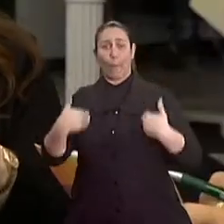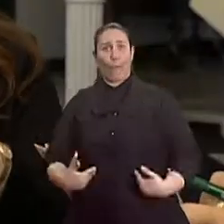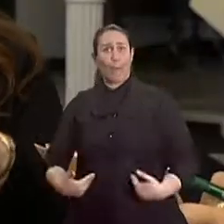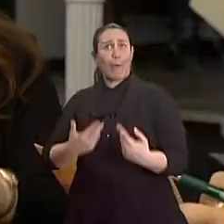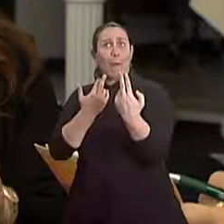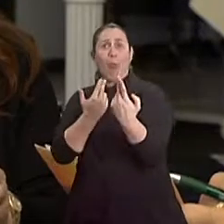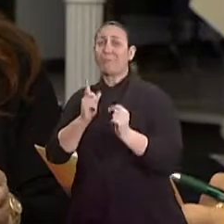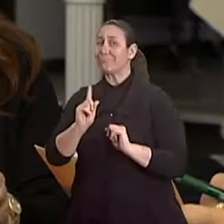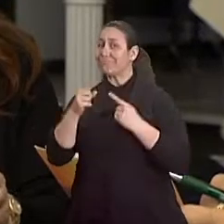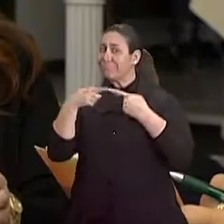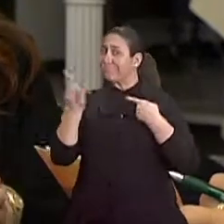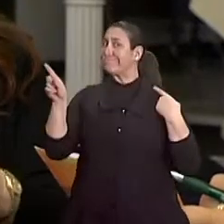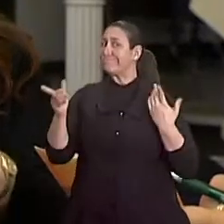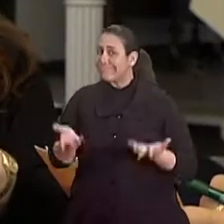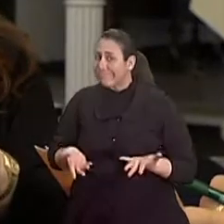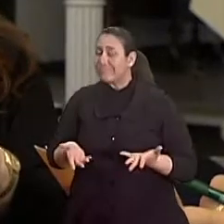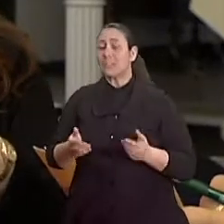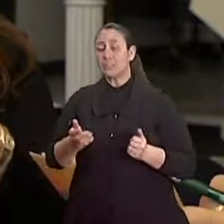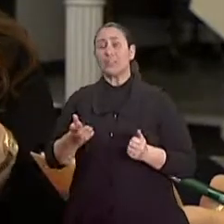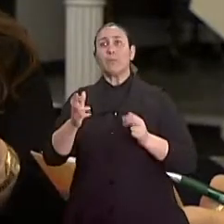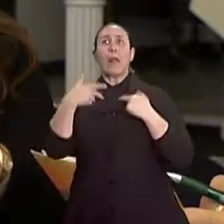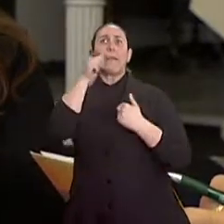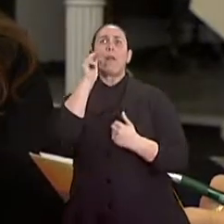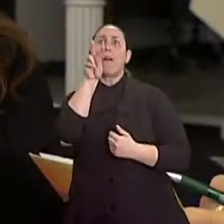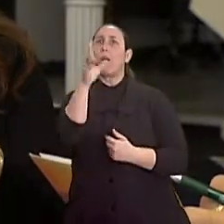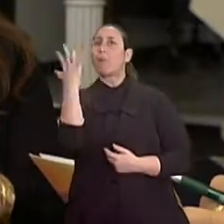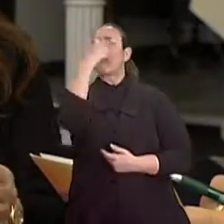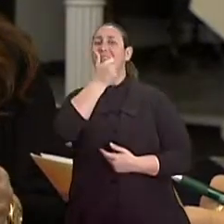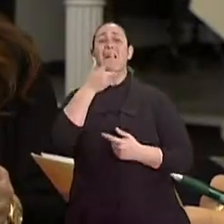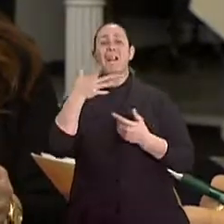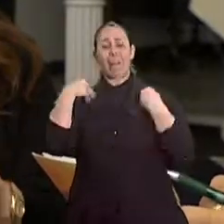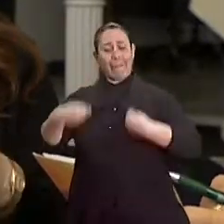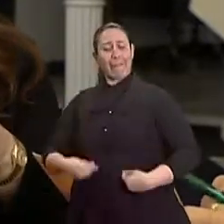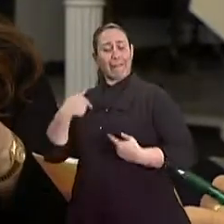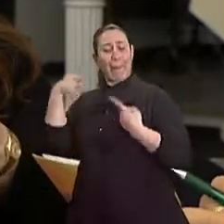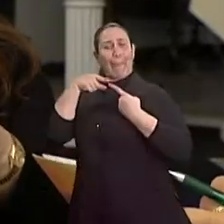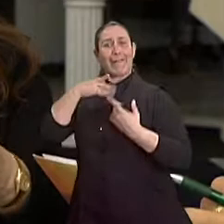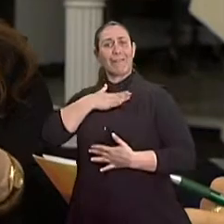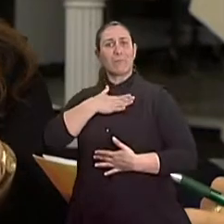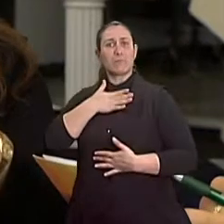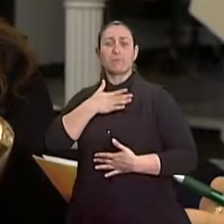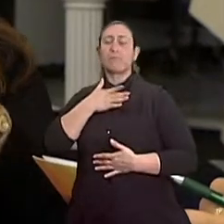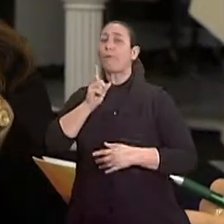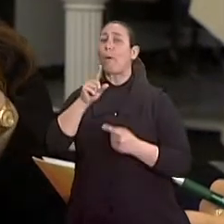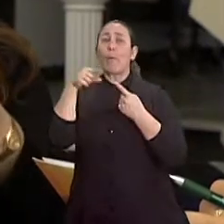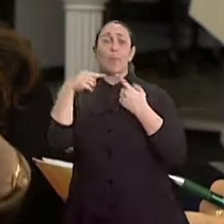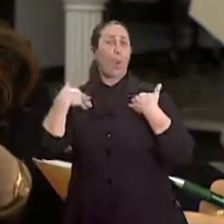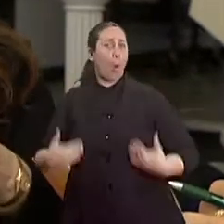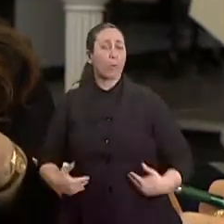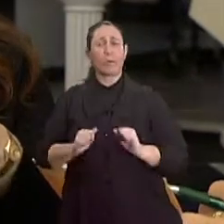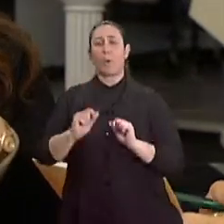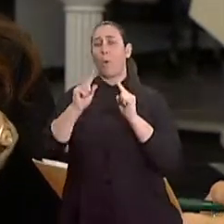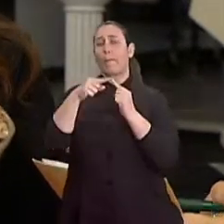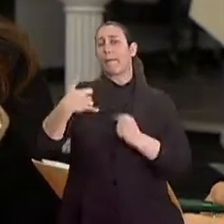querem botar aquela roupa. Então, elas botam uma roupa que não tem nada a ver com elas. Uhum. Não combina com o tipo físico, não combina com a